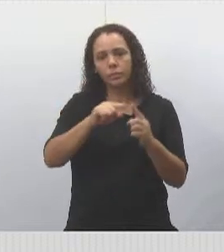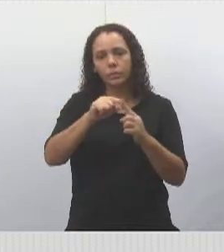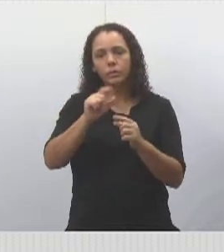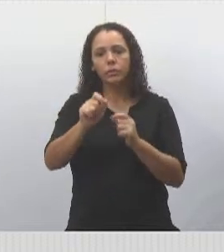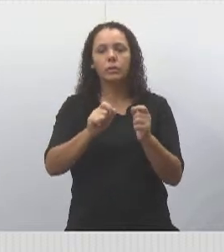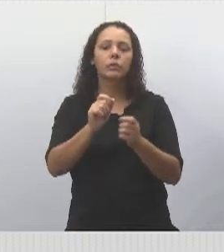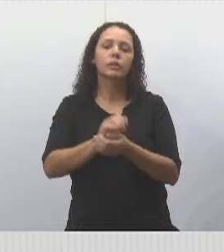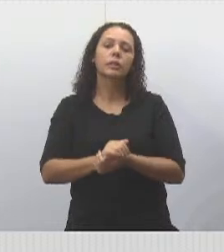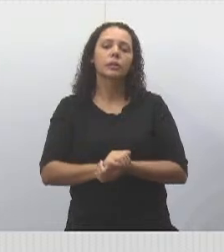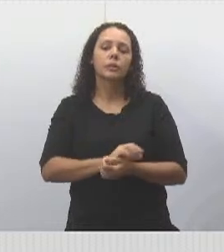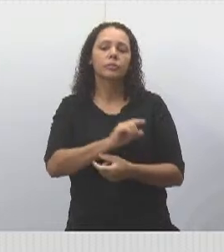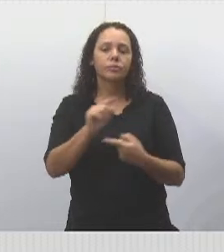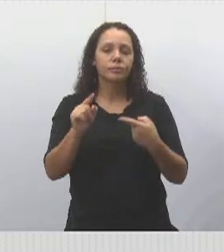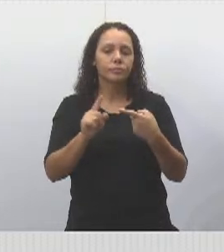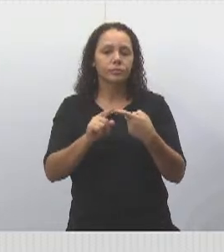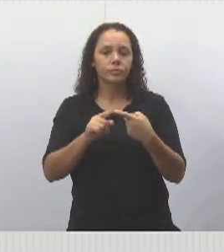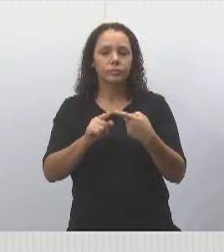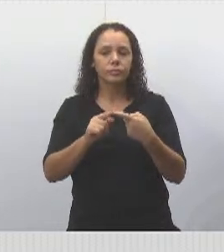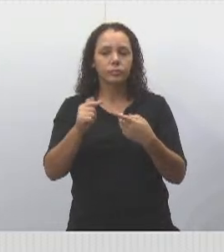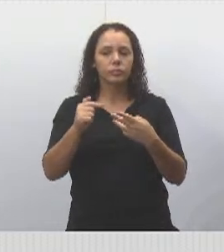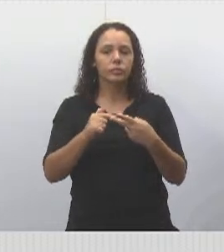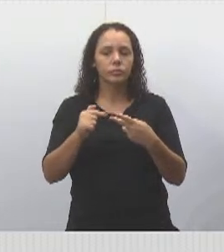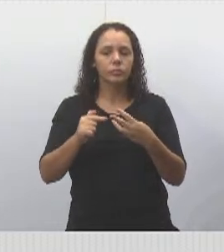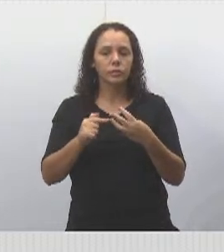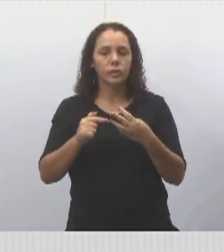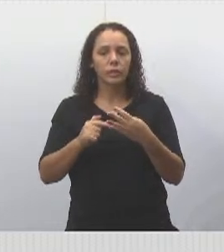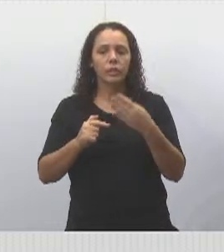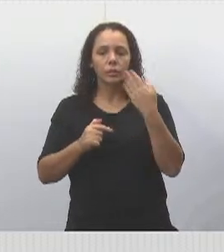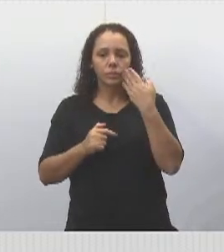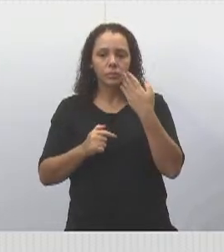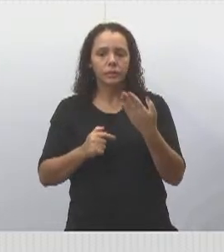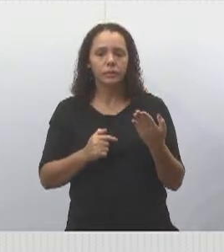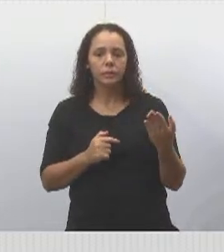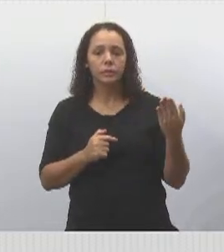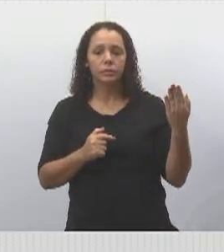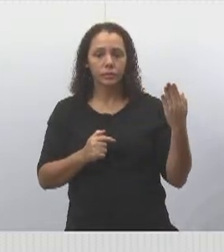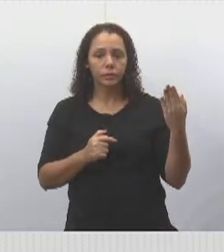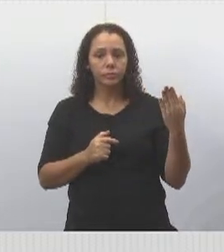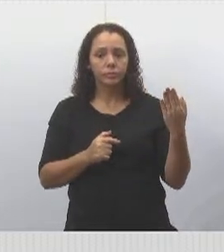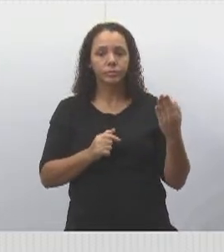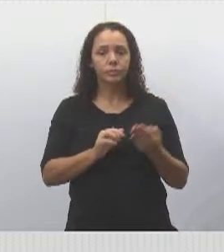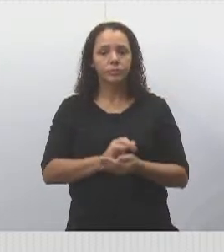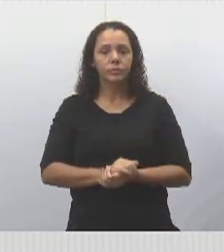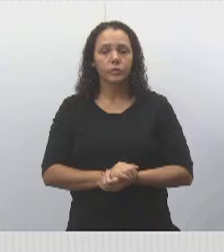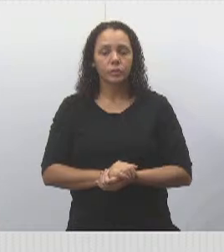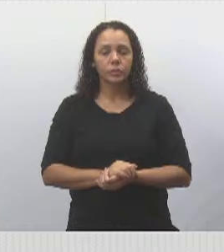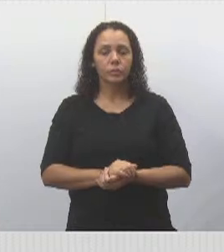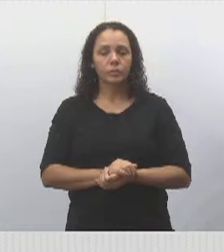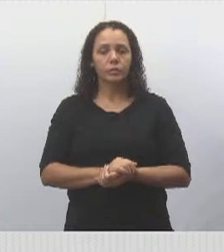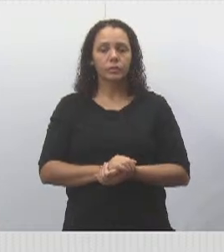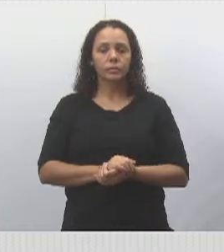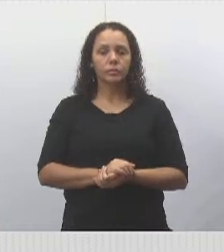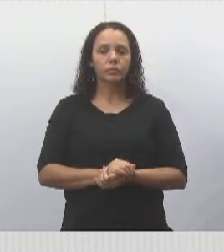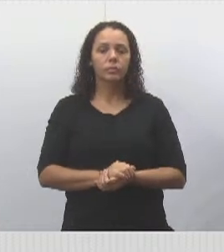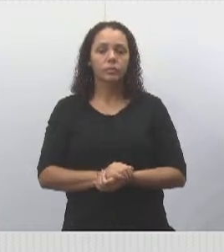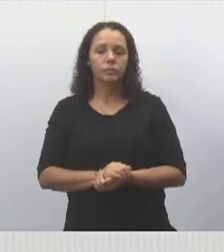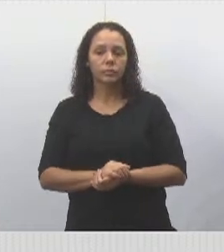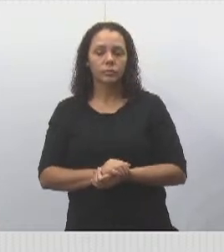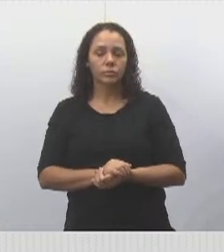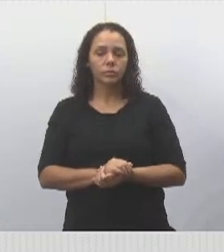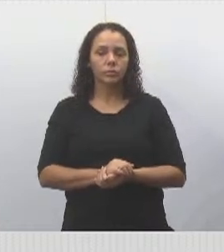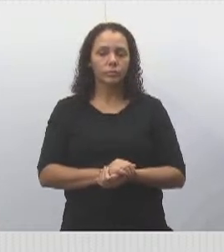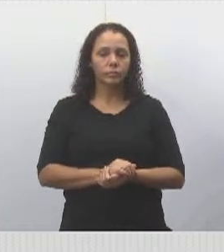o Portal Municipal de Negócios, a manutenção do CIEG, o Programa Gestoras da Moda, o Fomento ao Banco do Povo e o